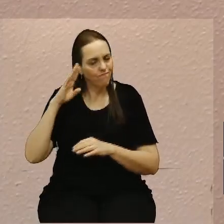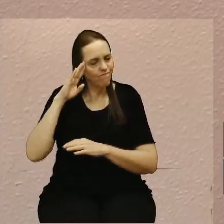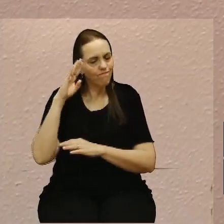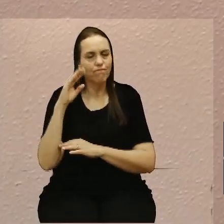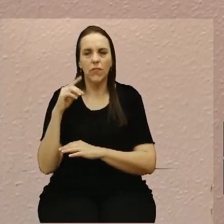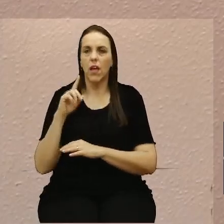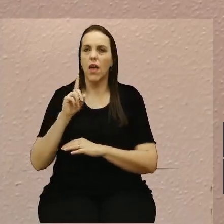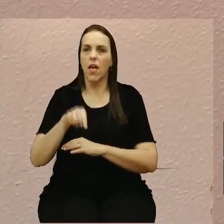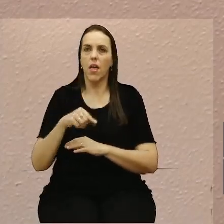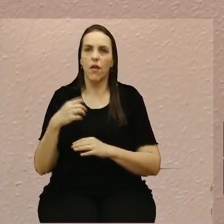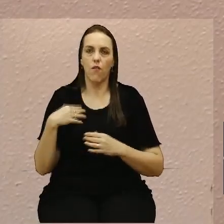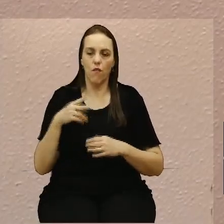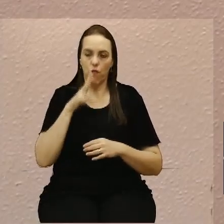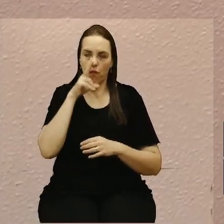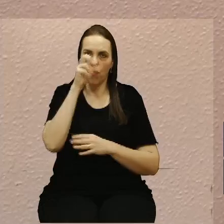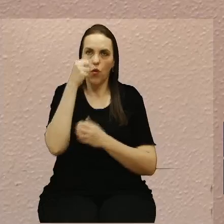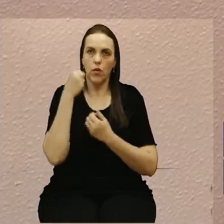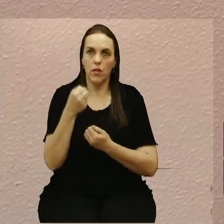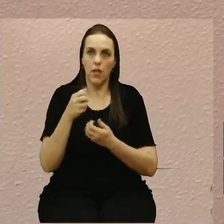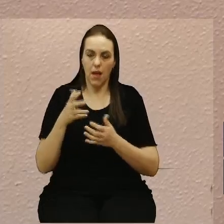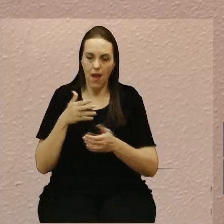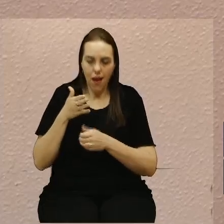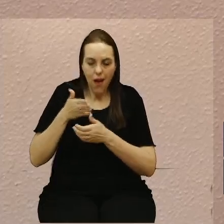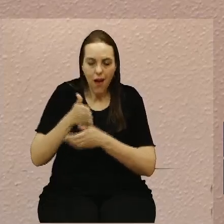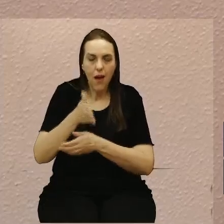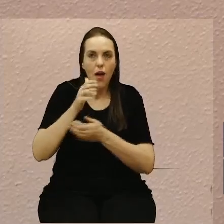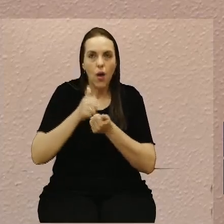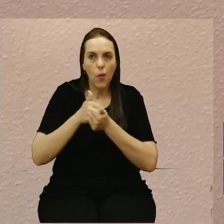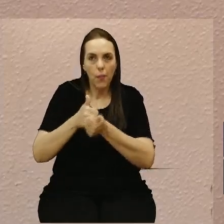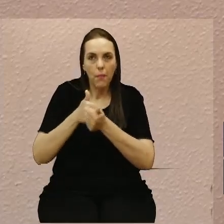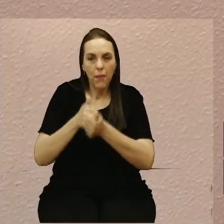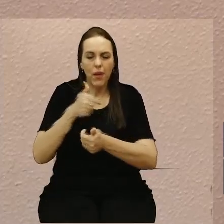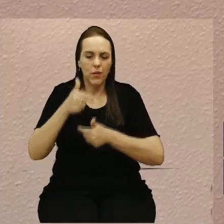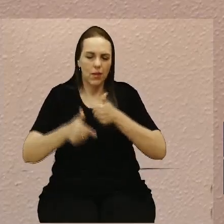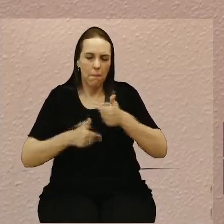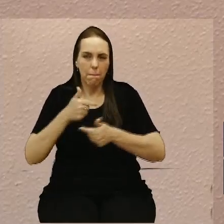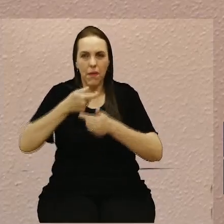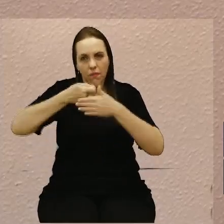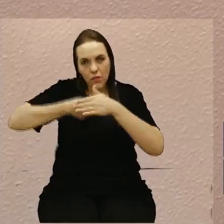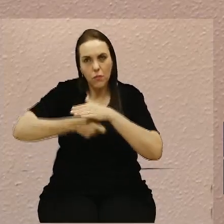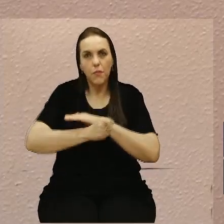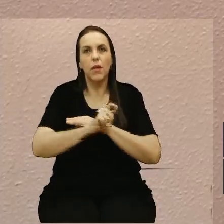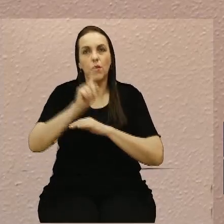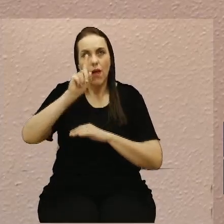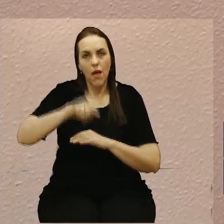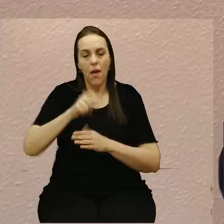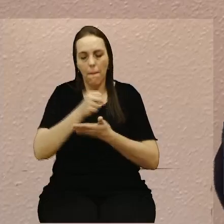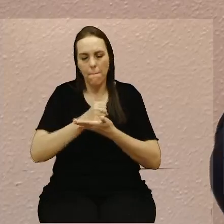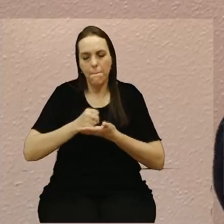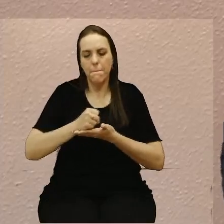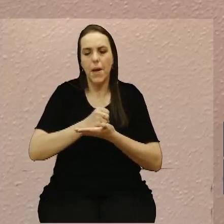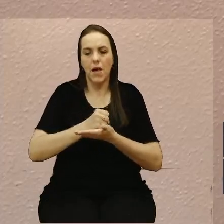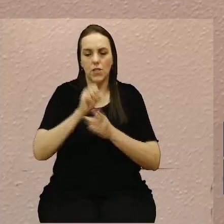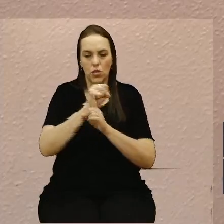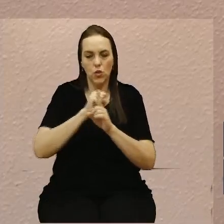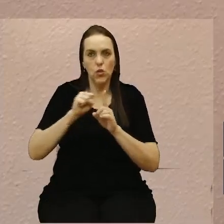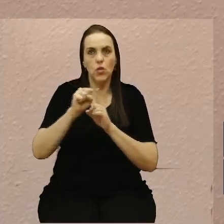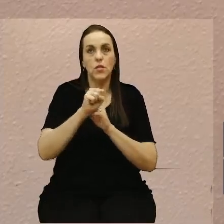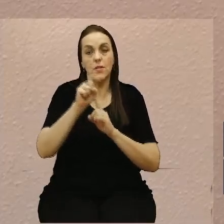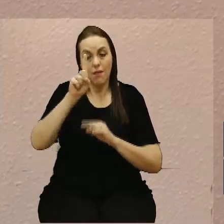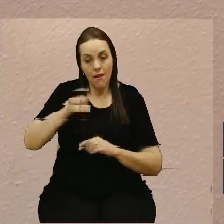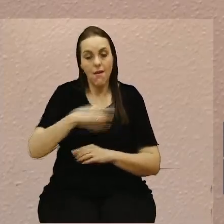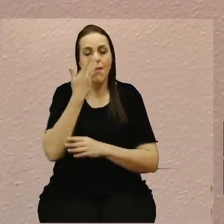que a gente possa fortalecer o acompanhamento, o trabalho, o investimento na base da nossa sociedade, que são